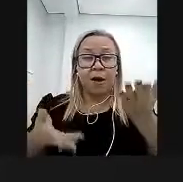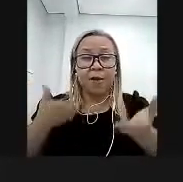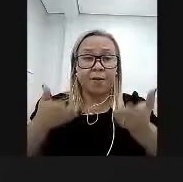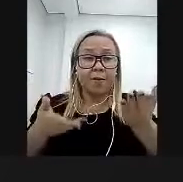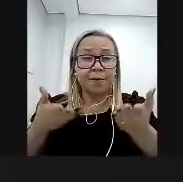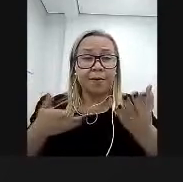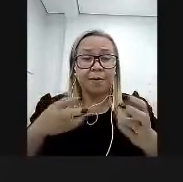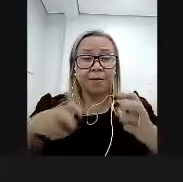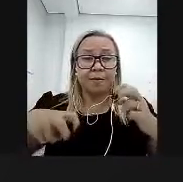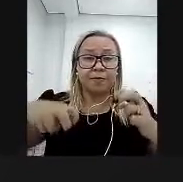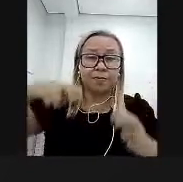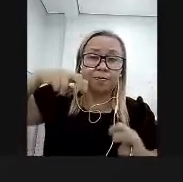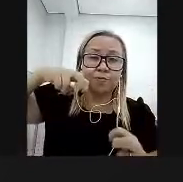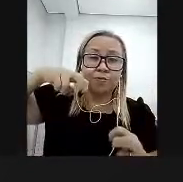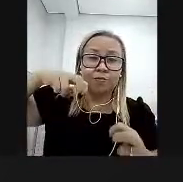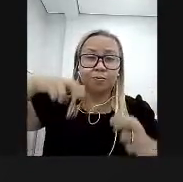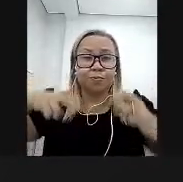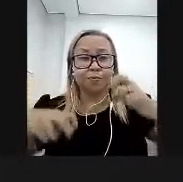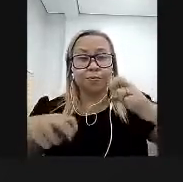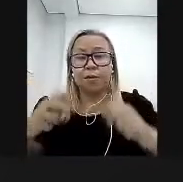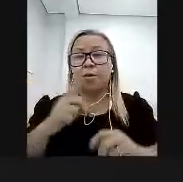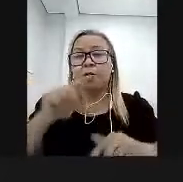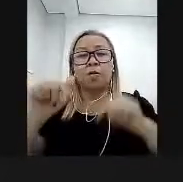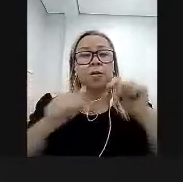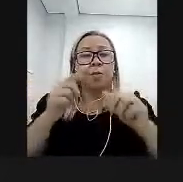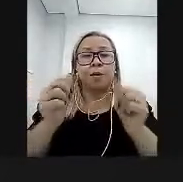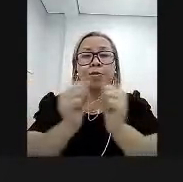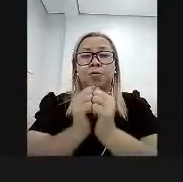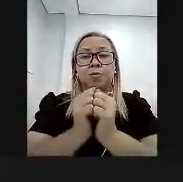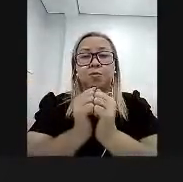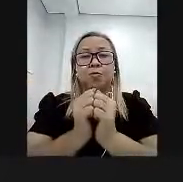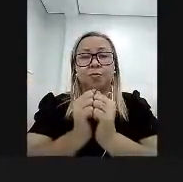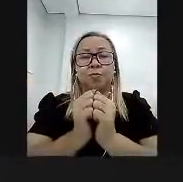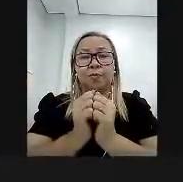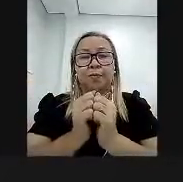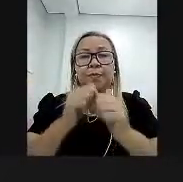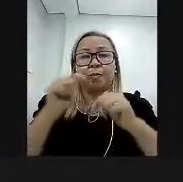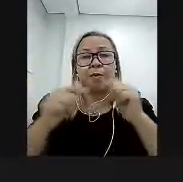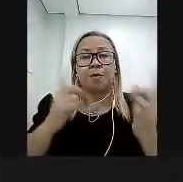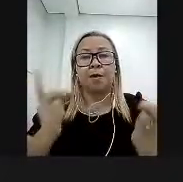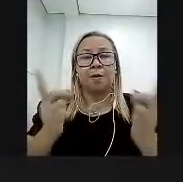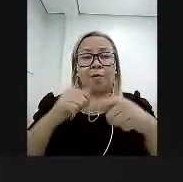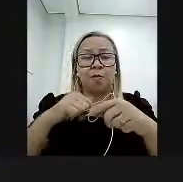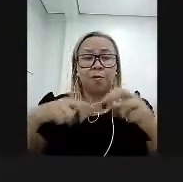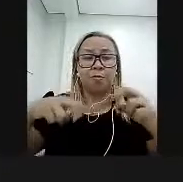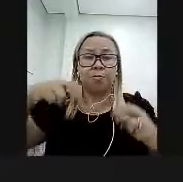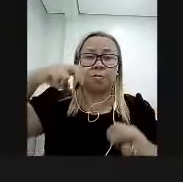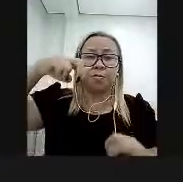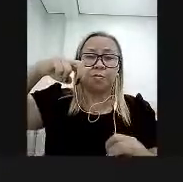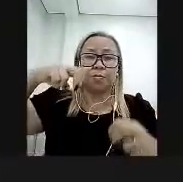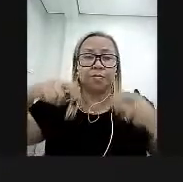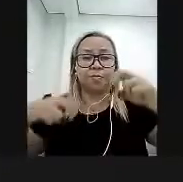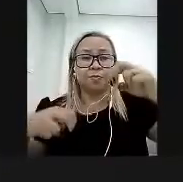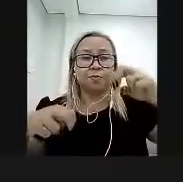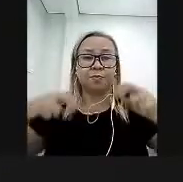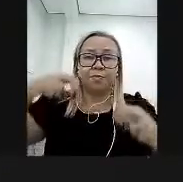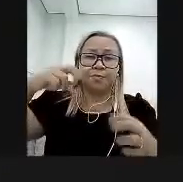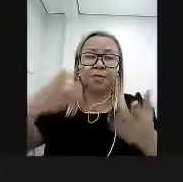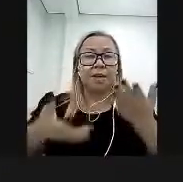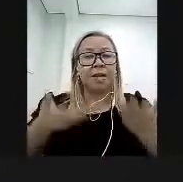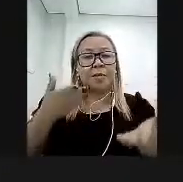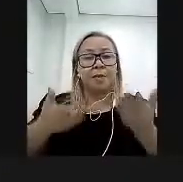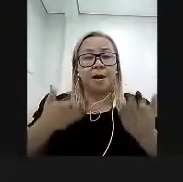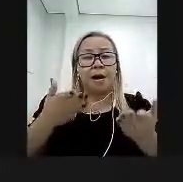tensão. Então, eu não estou trabalhando junto, eu estou trabalhando contra, a gente pode dizer, um equilíbrio aparente. Então, é uma obra de